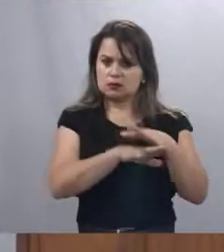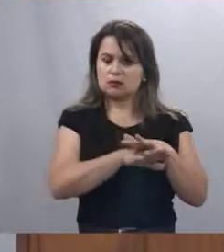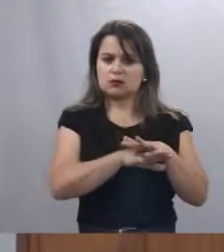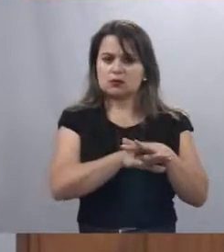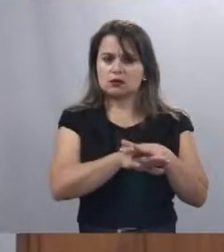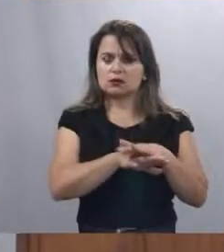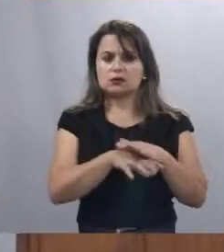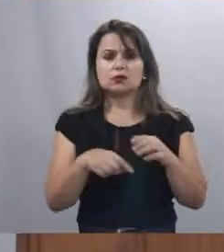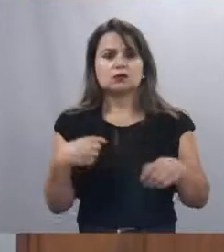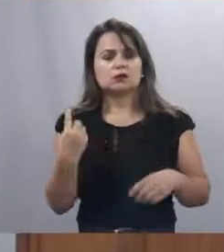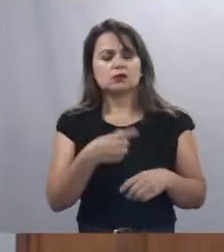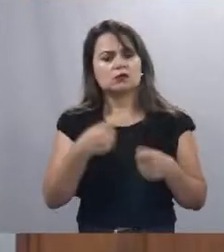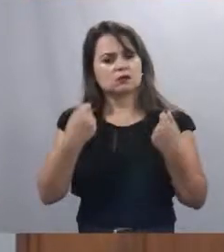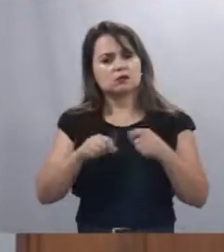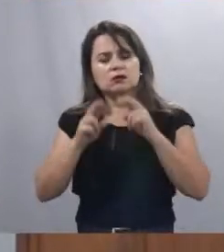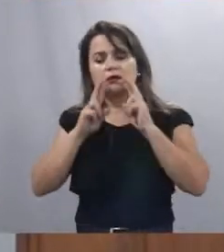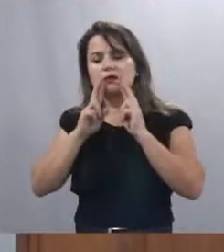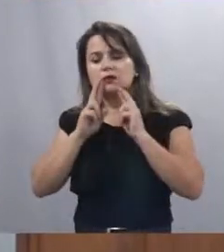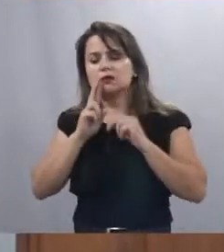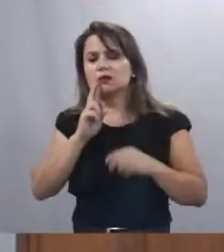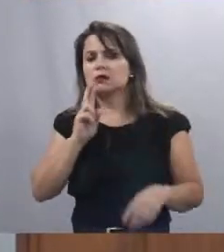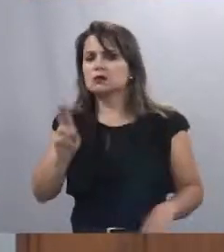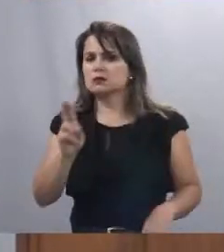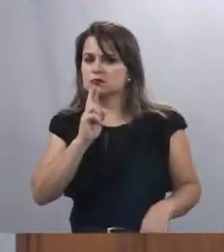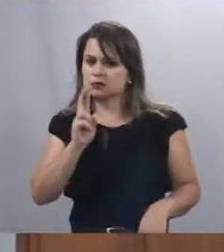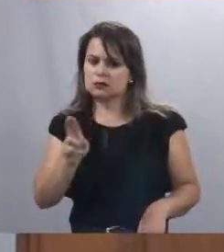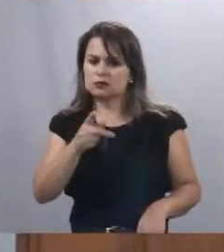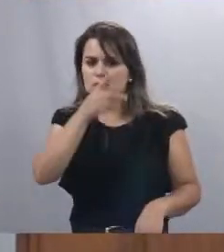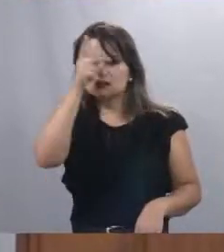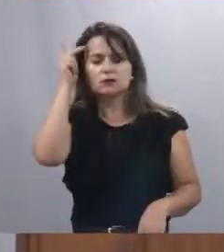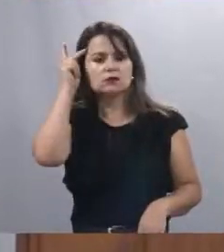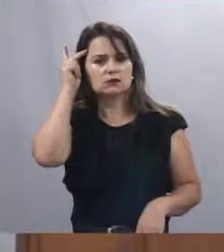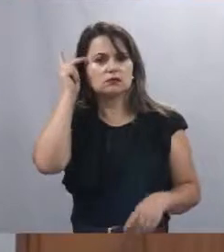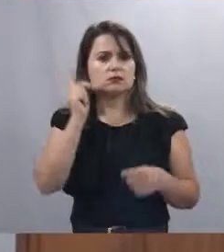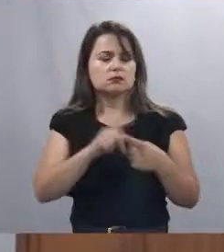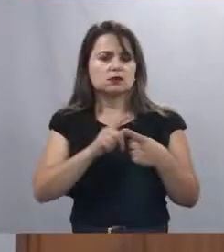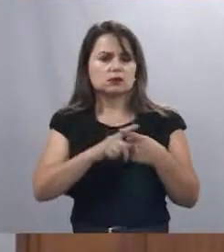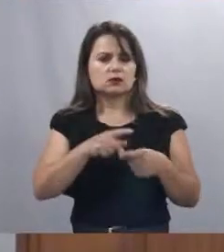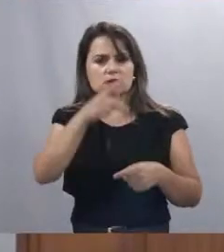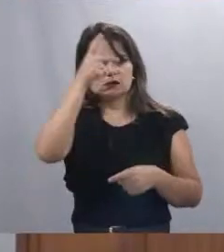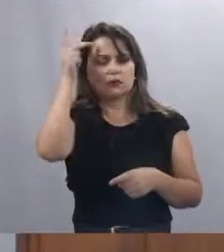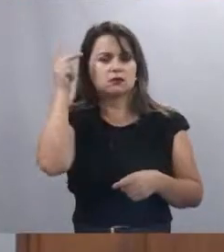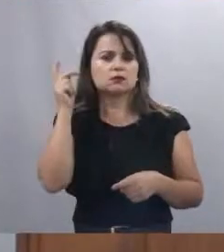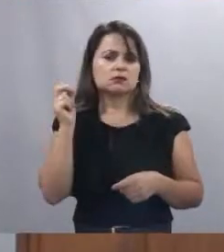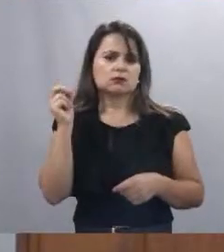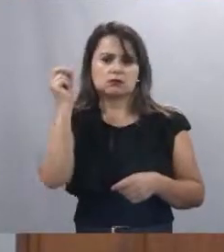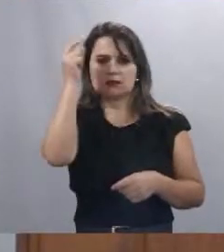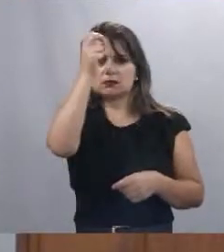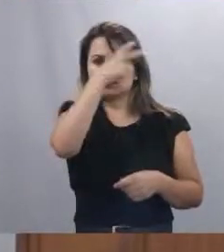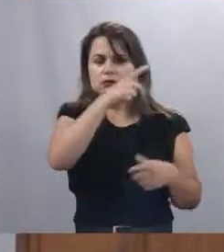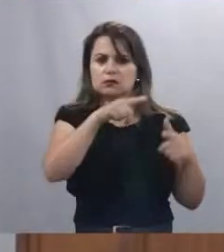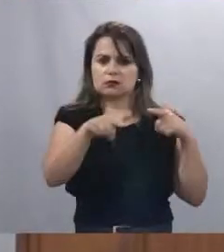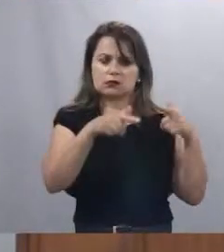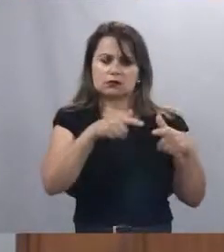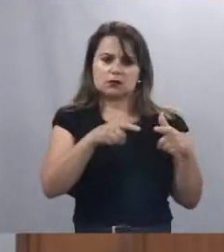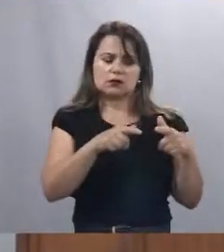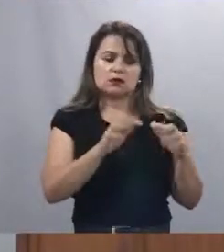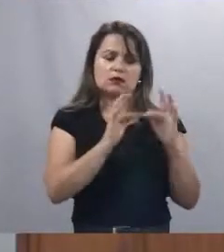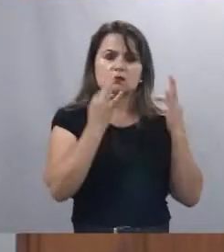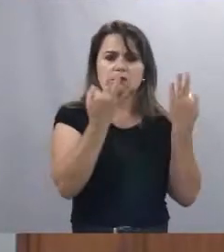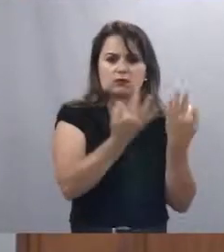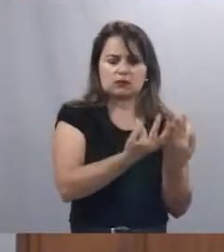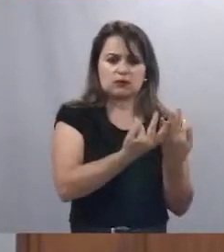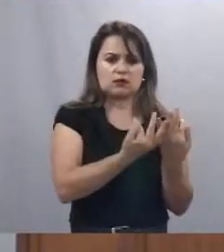servidores. Faz muita falta para as famílias que estavam aguardando. Isso é direito, foi dado